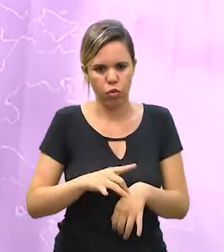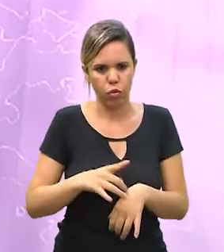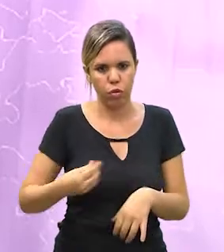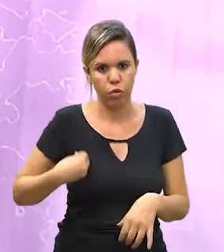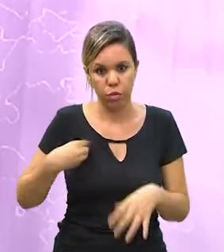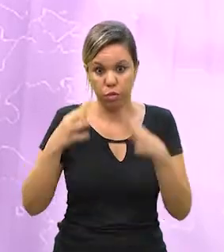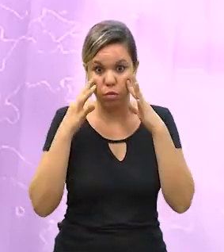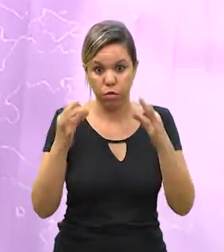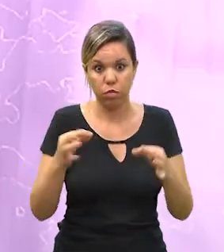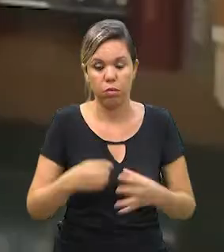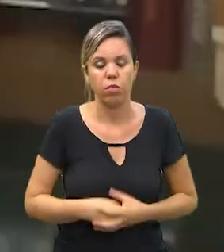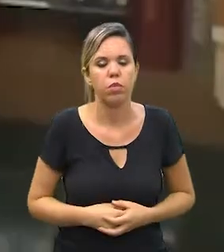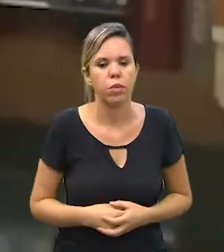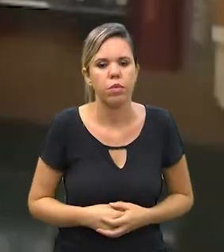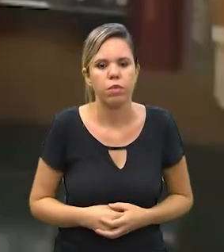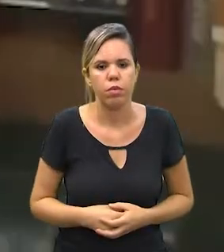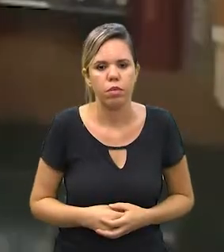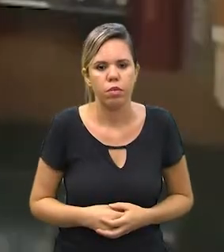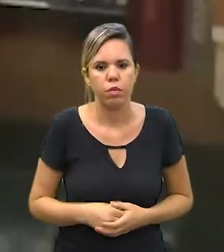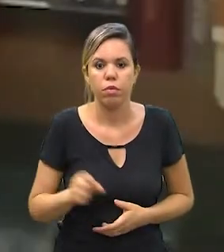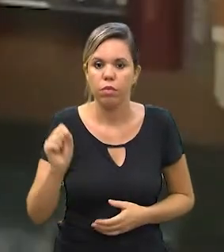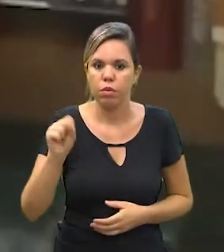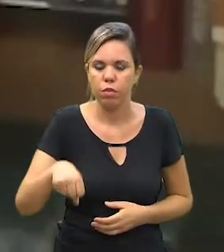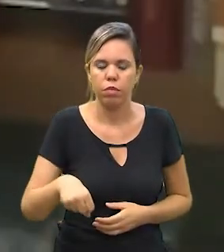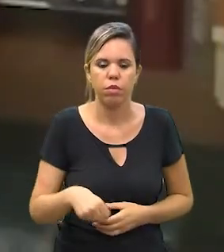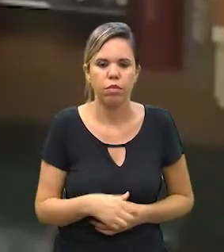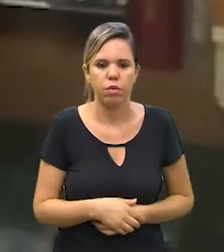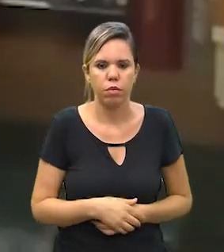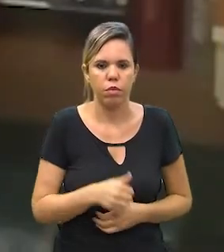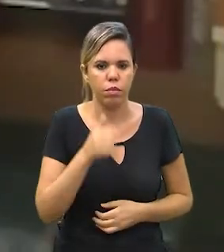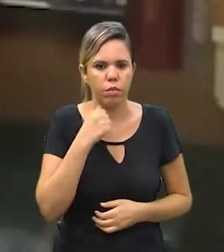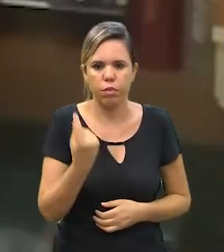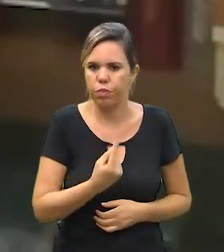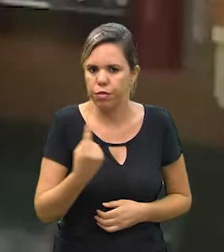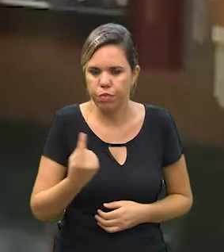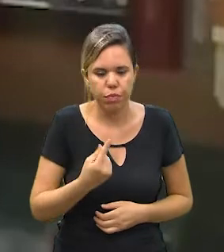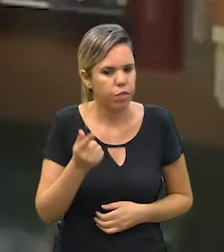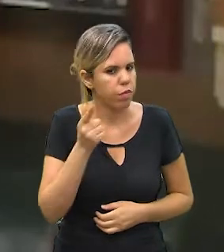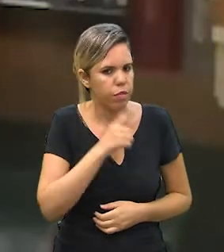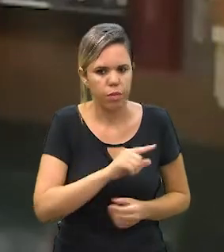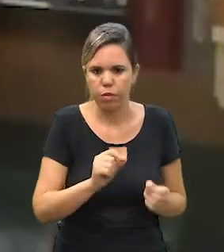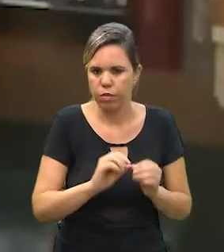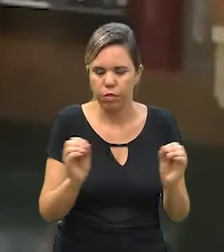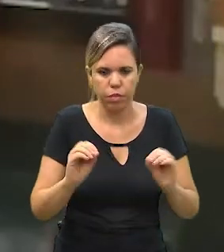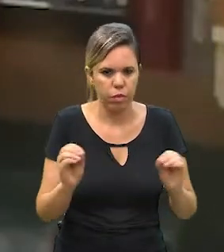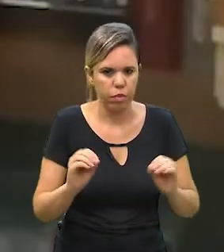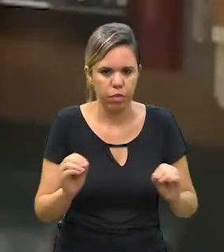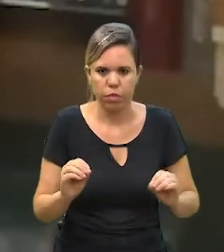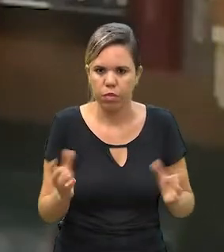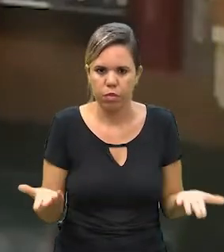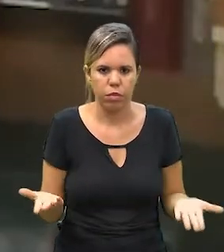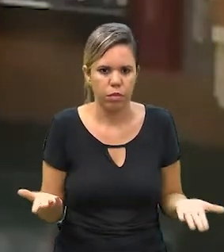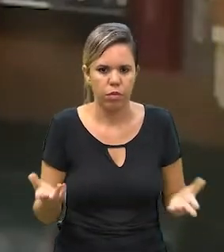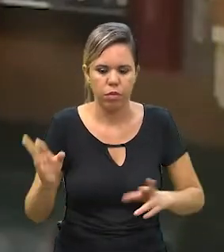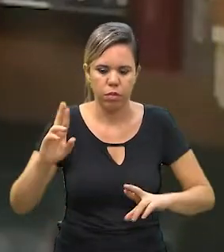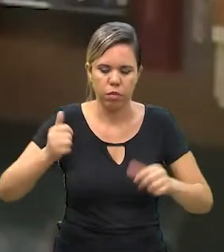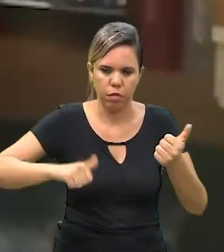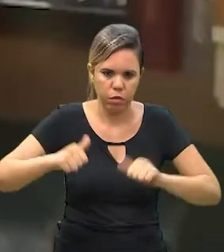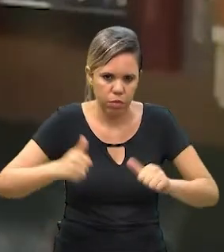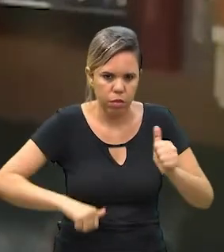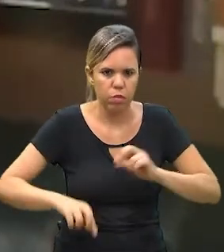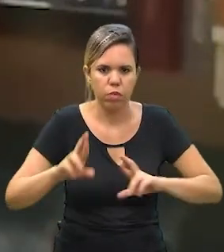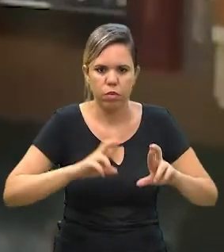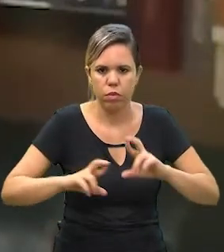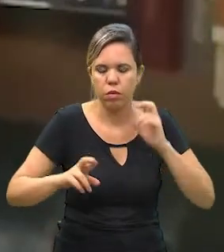estar bem atenta. Sim, mas é que ela sozinha, pouco ela vai poder fazer no sentido de fazer o diagnóstico,